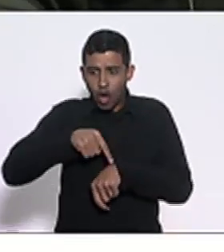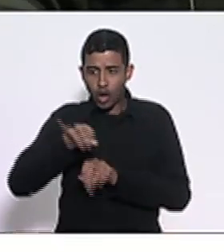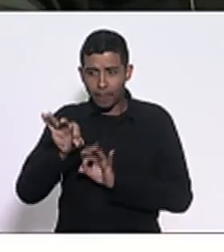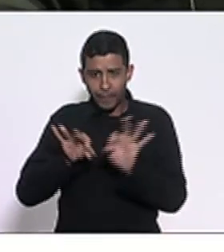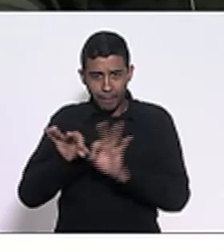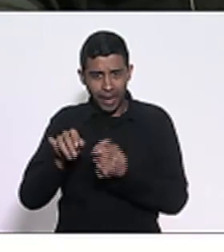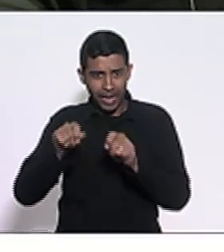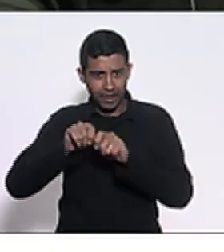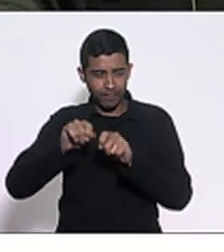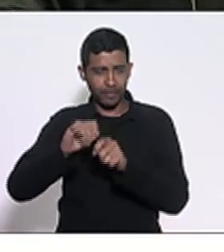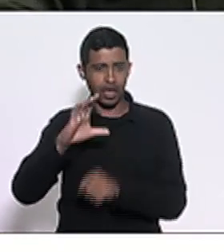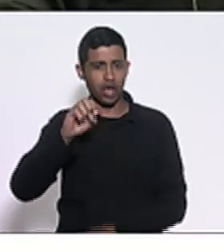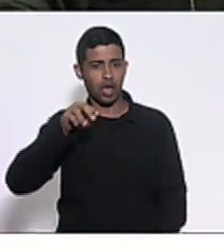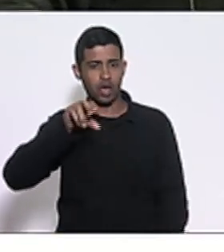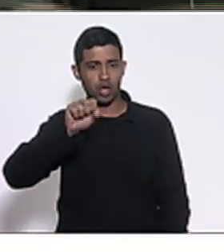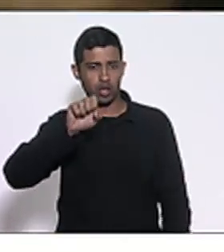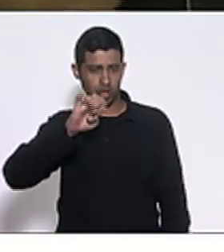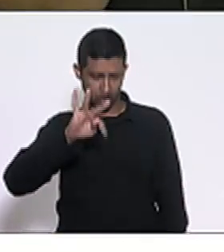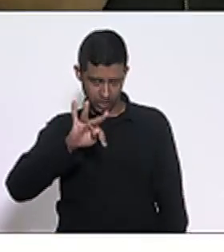não atua,